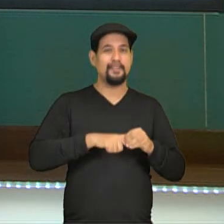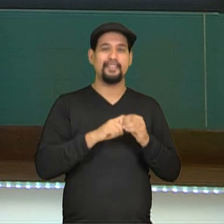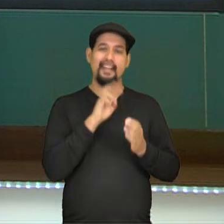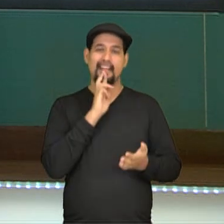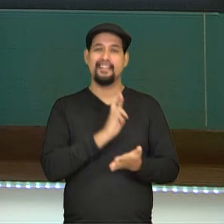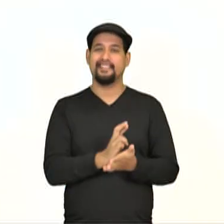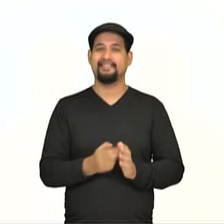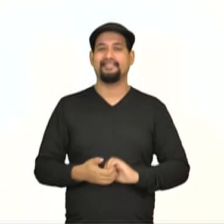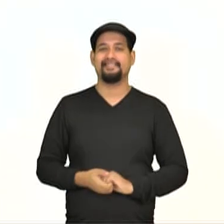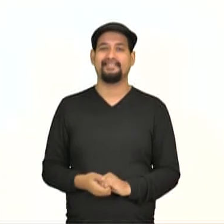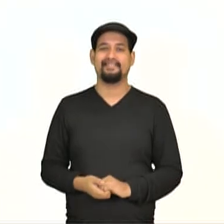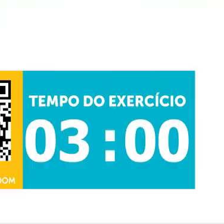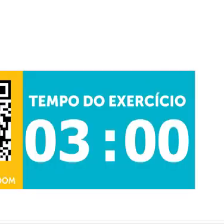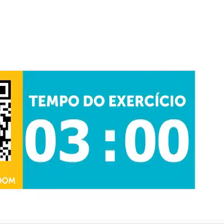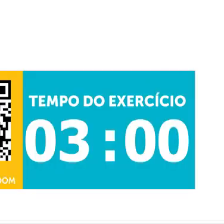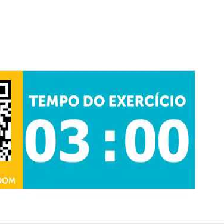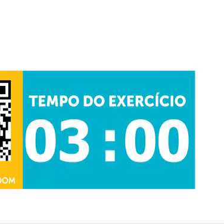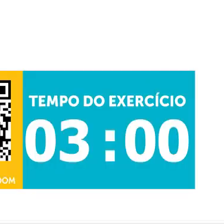a resposta.